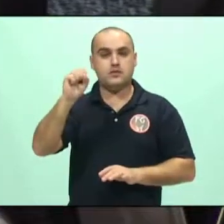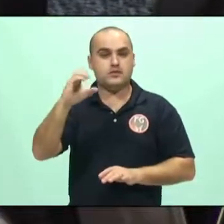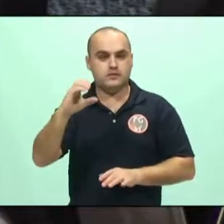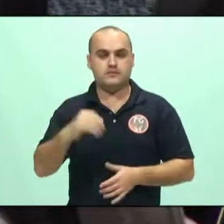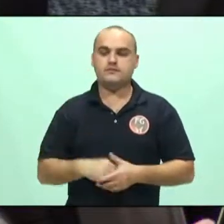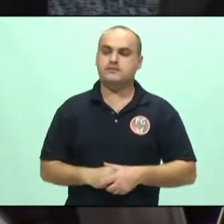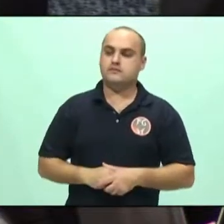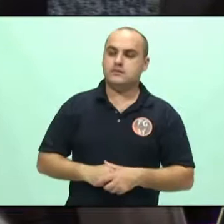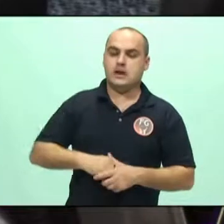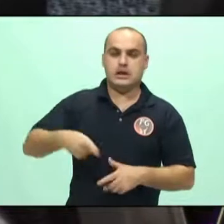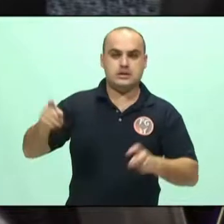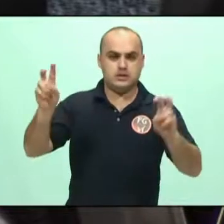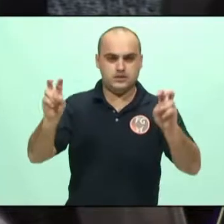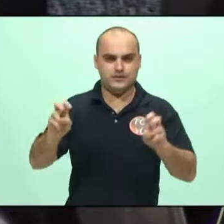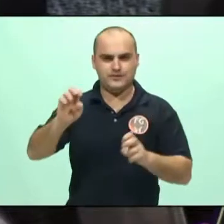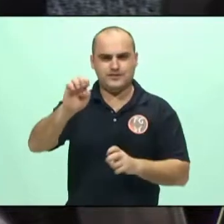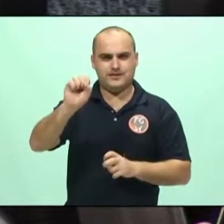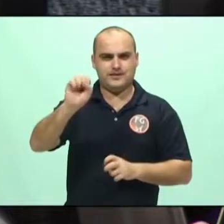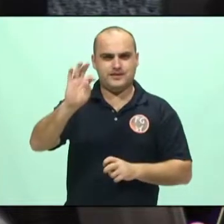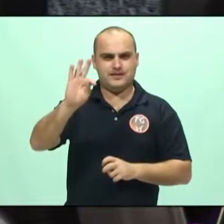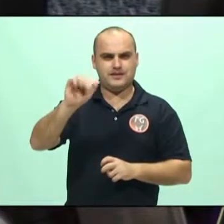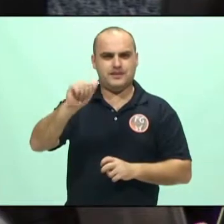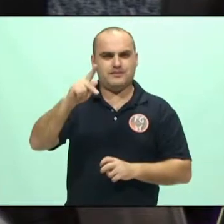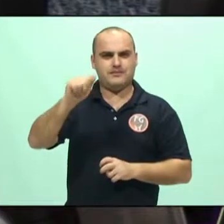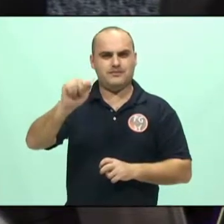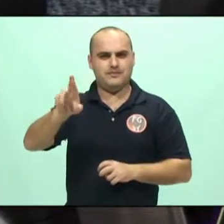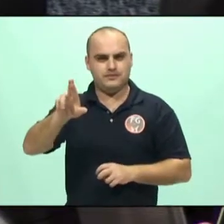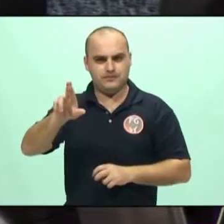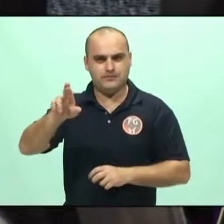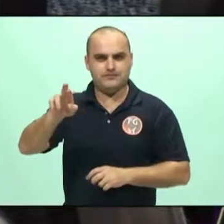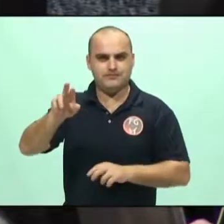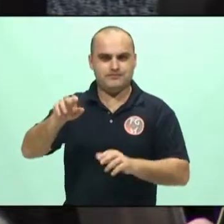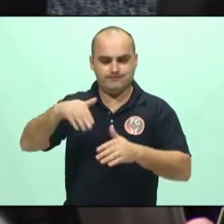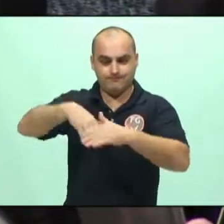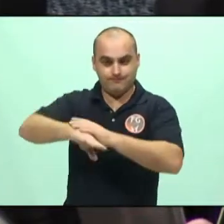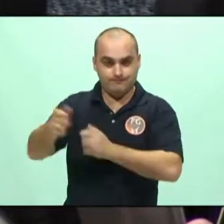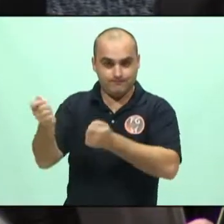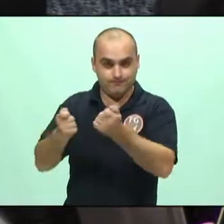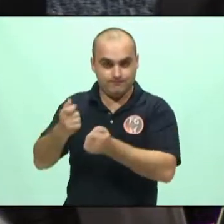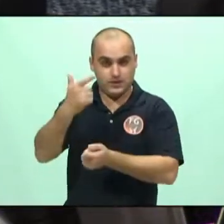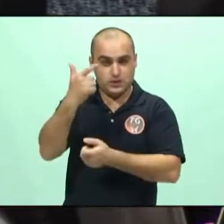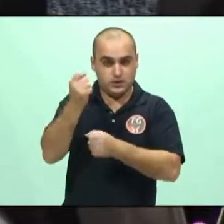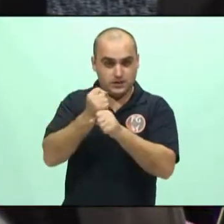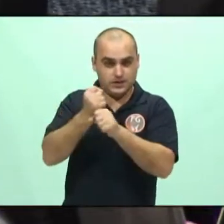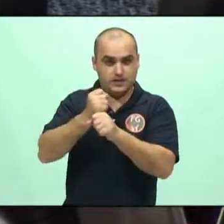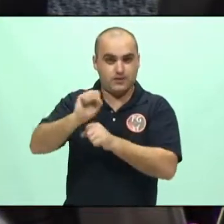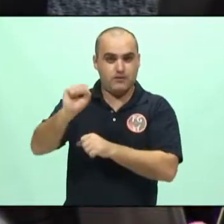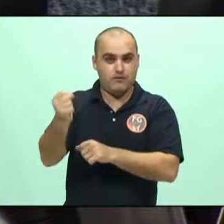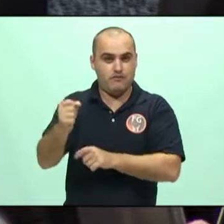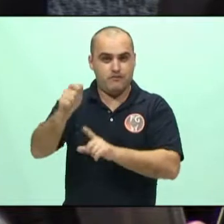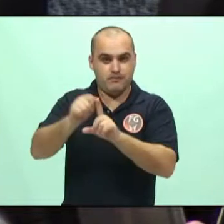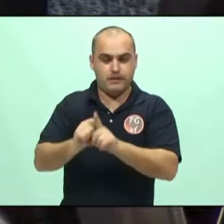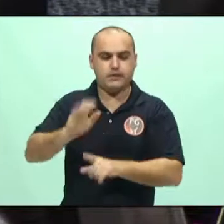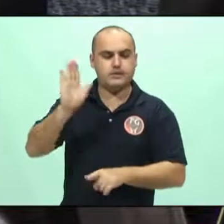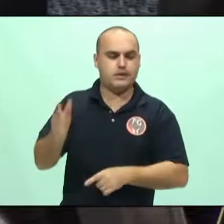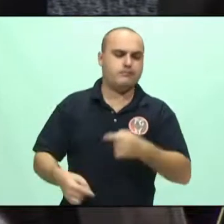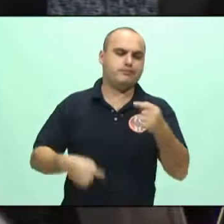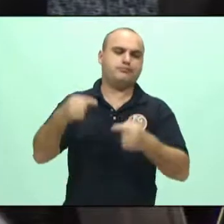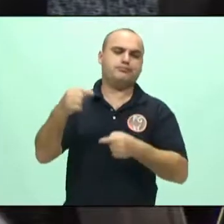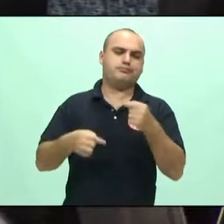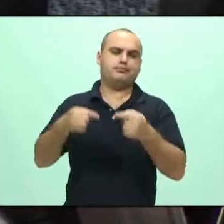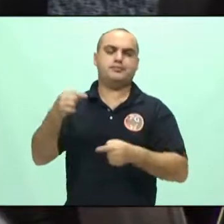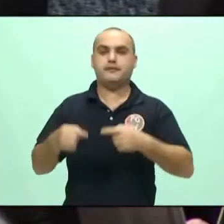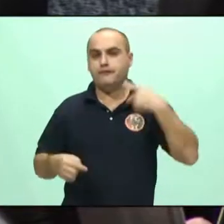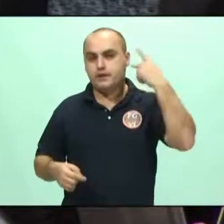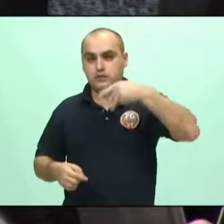esse tema estapar estacionamento rotativo Ele foi debatido ao longo desses dois anos e 8 meses com muita frequência Vereador